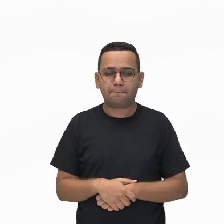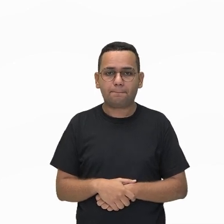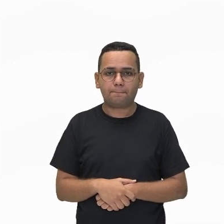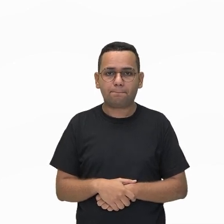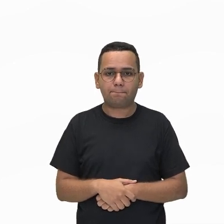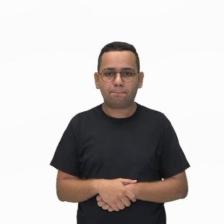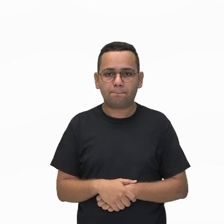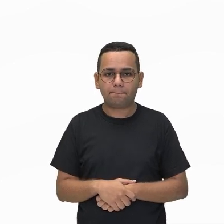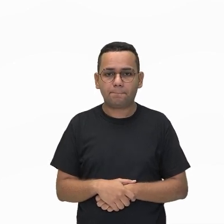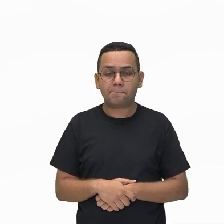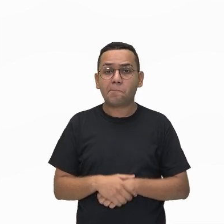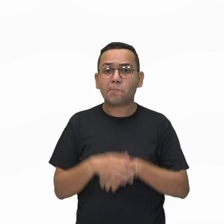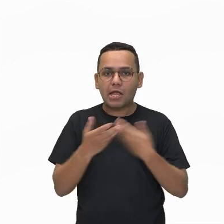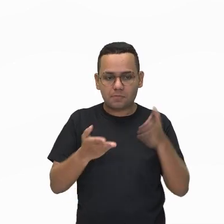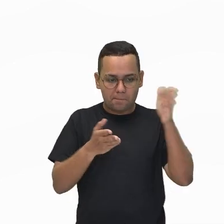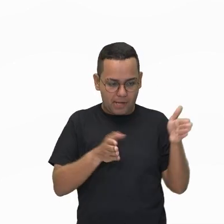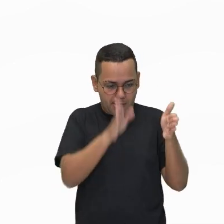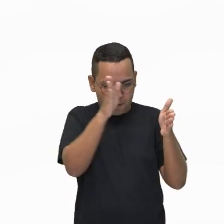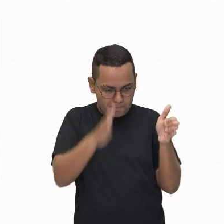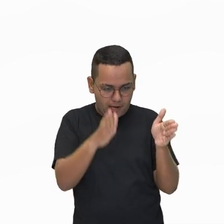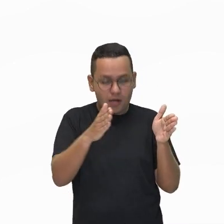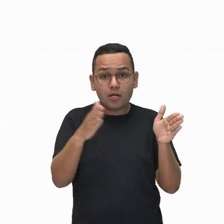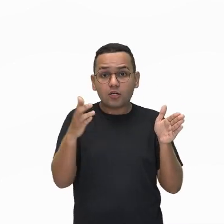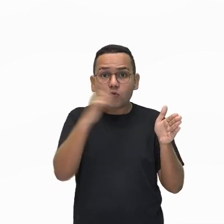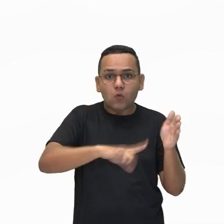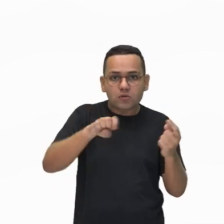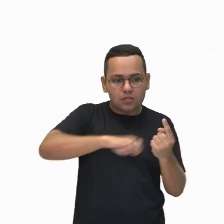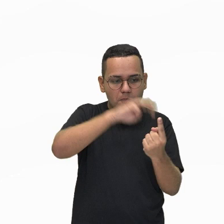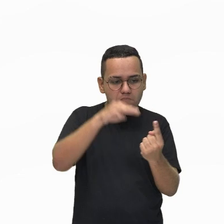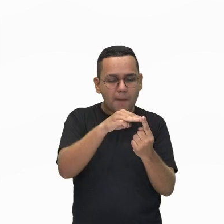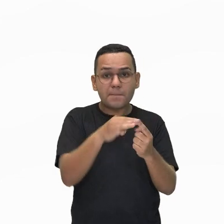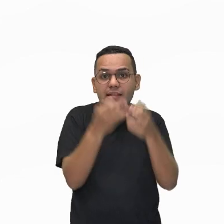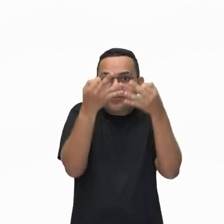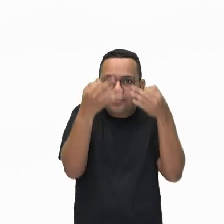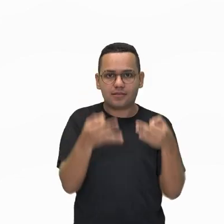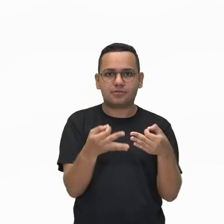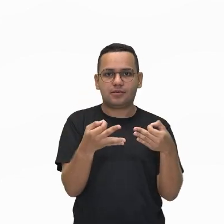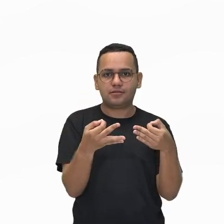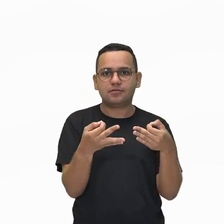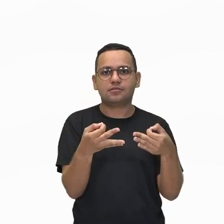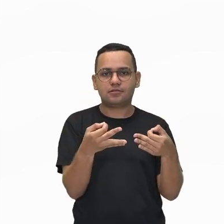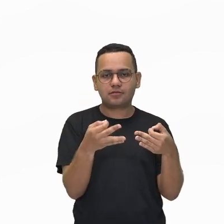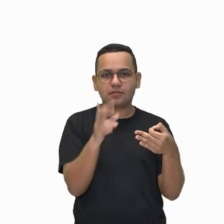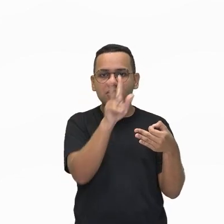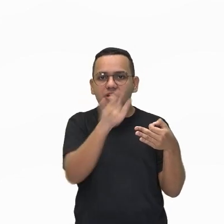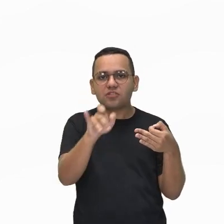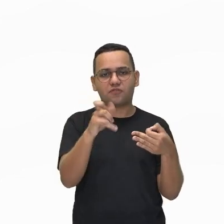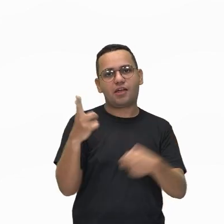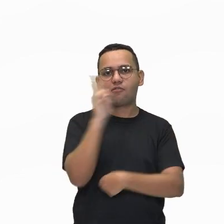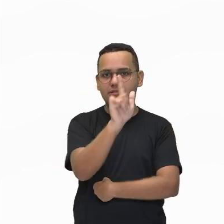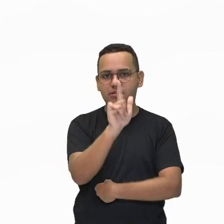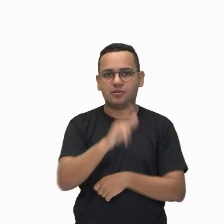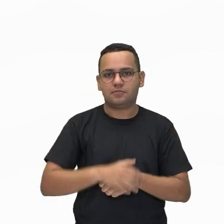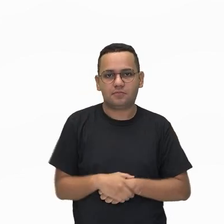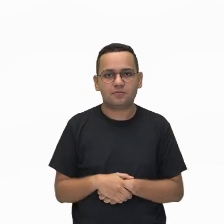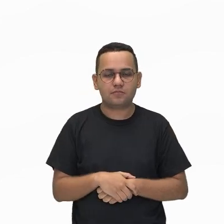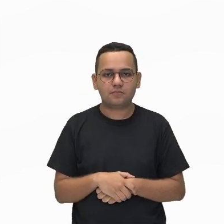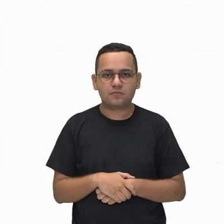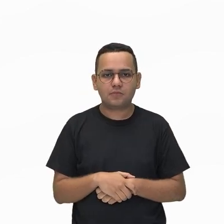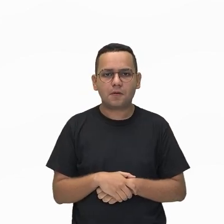ter uma meta plausível, né? Meta possível. Então, a gente colocar uma meta